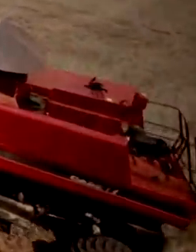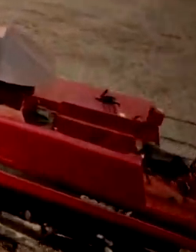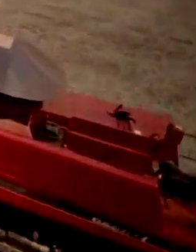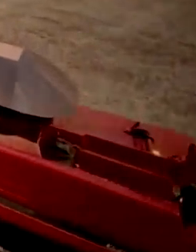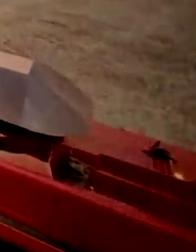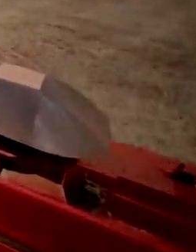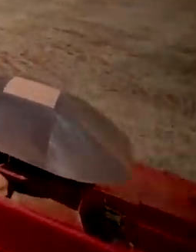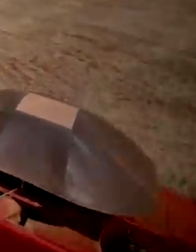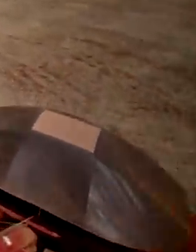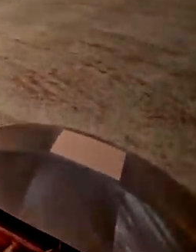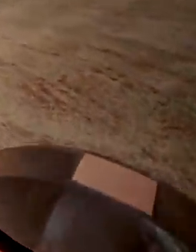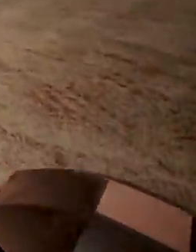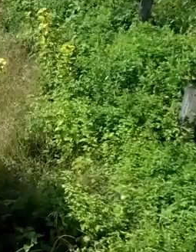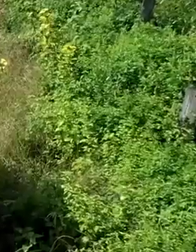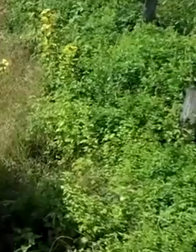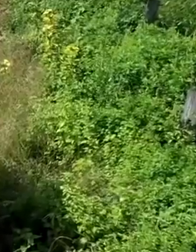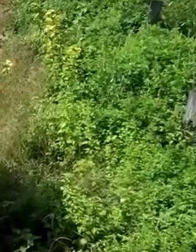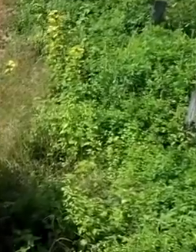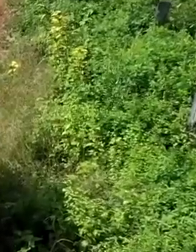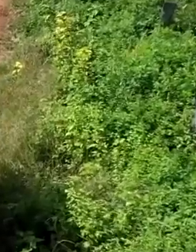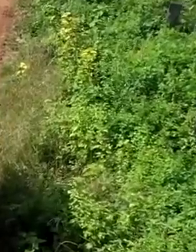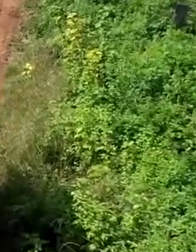E aí